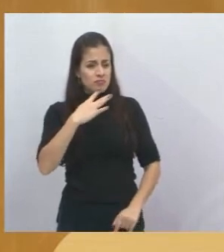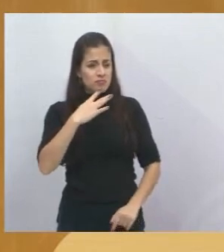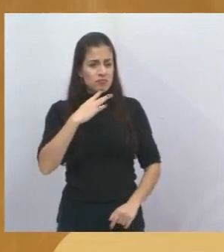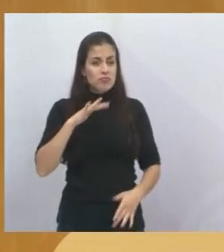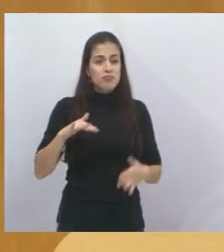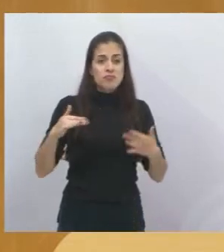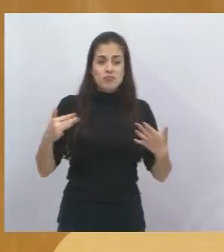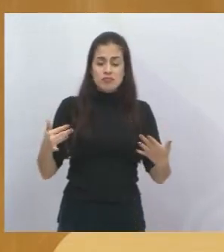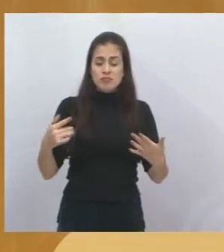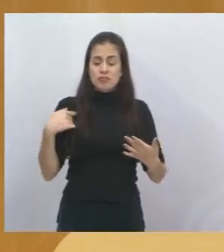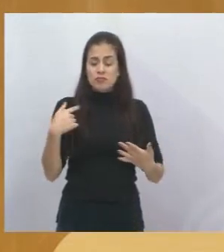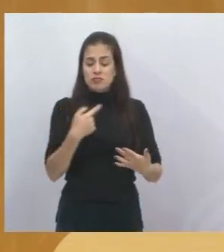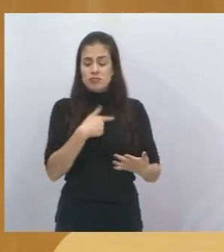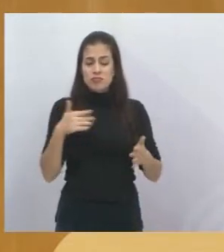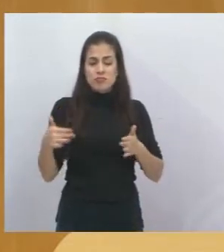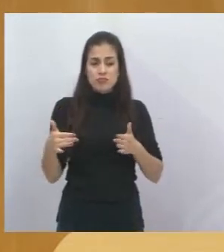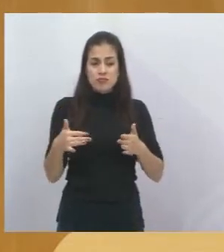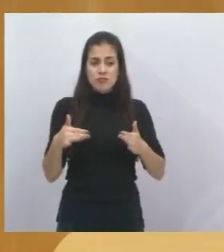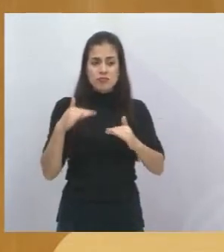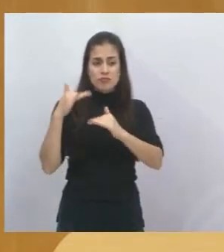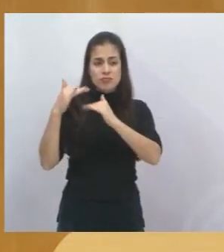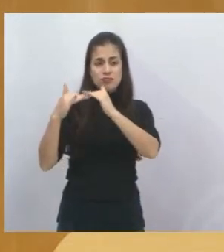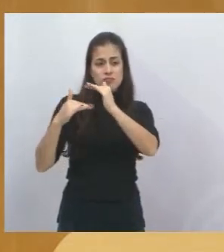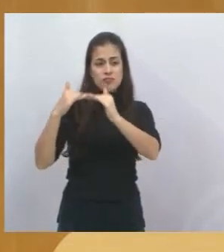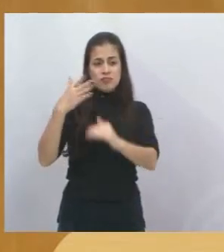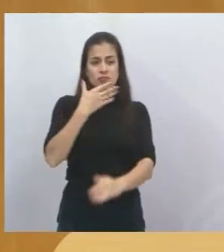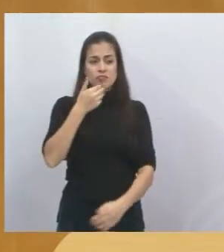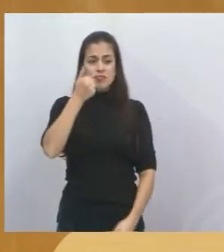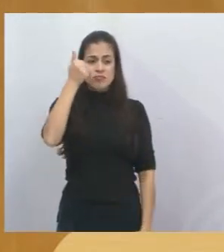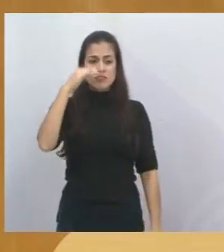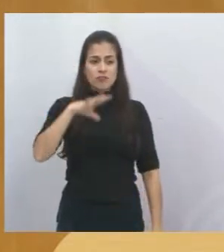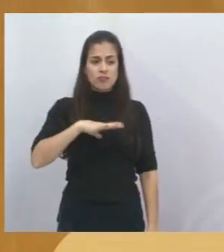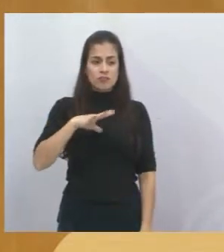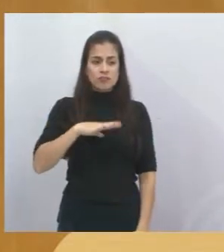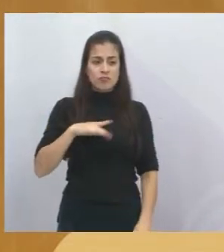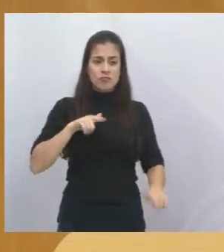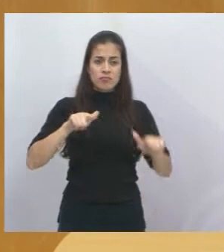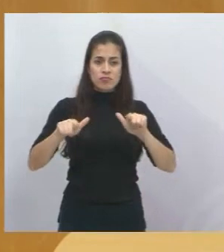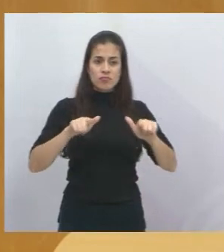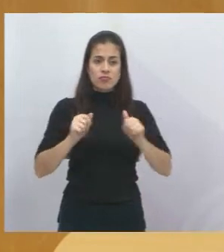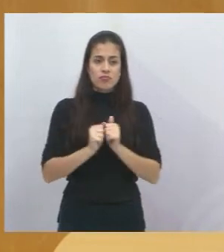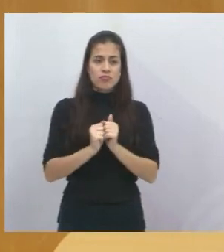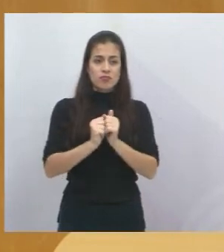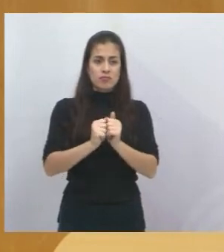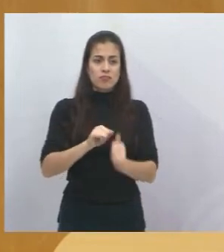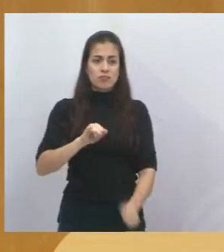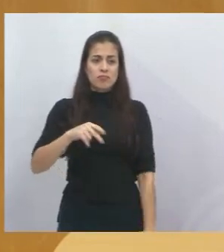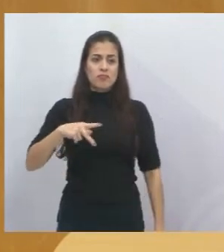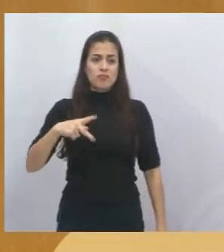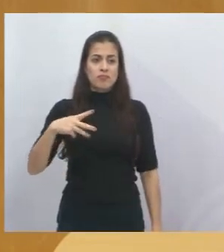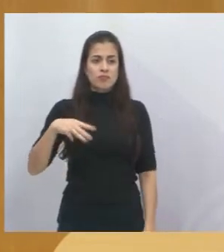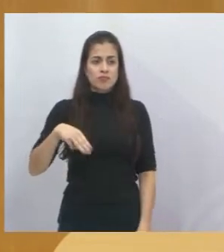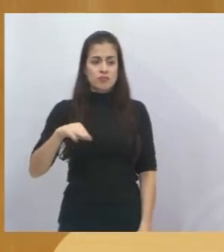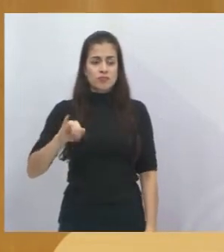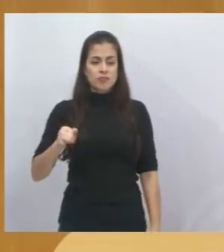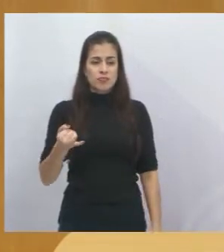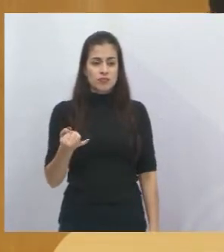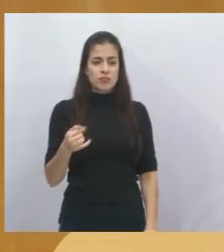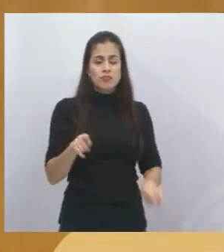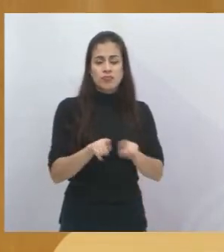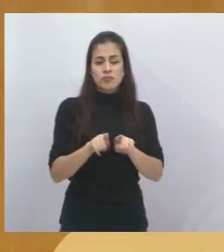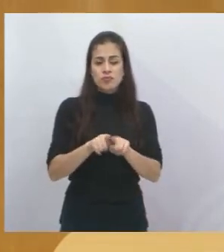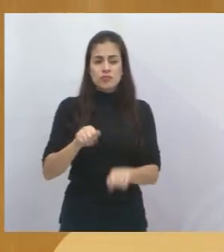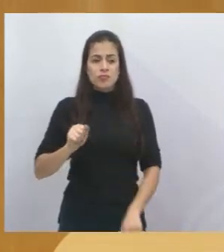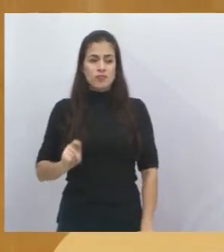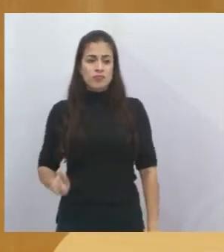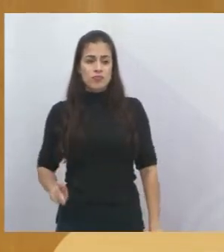no caminho certo para avançar, melhorar a nossa cidade, trabalhar junto com o IPMJ e os aposentados. E eu falei aqui,